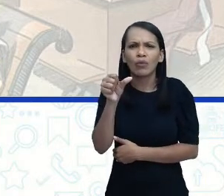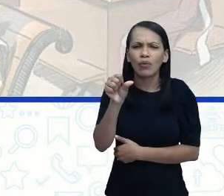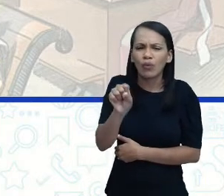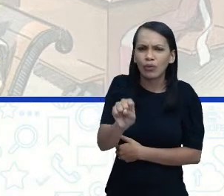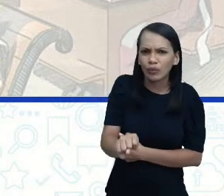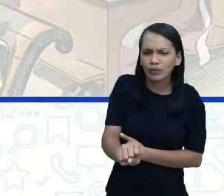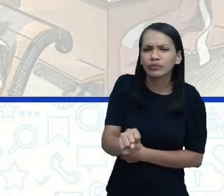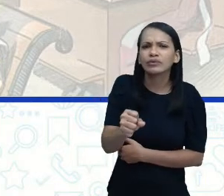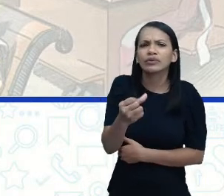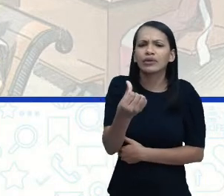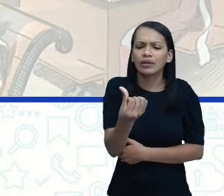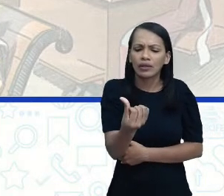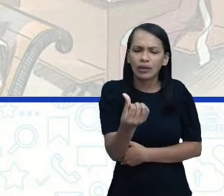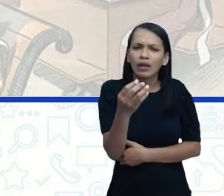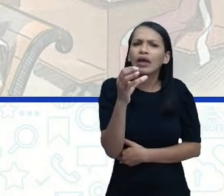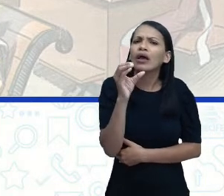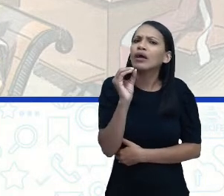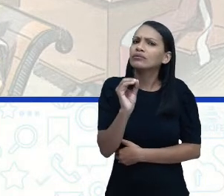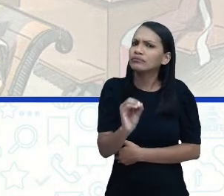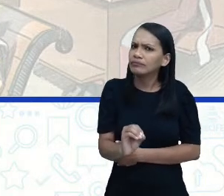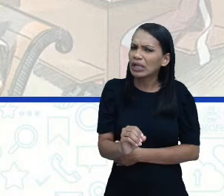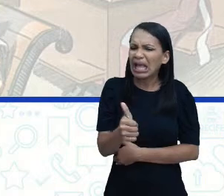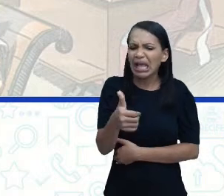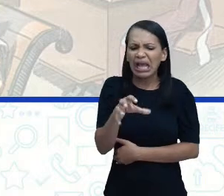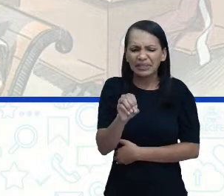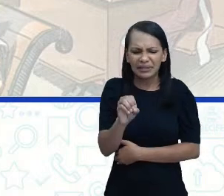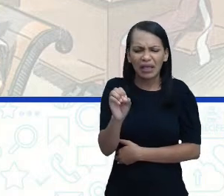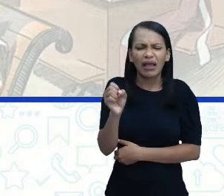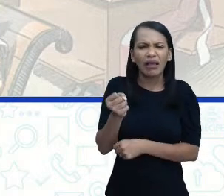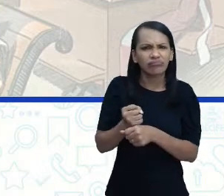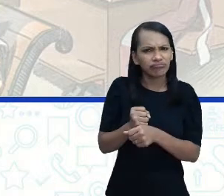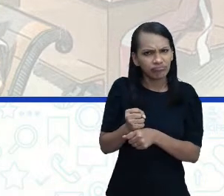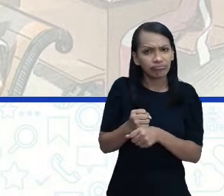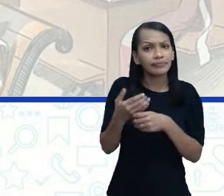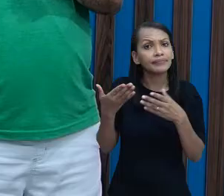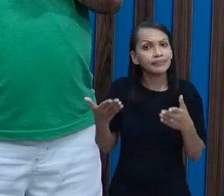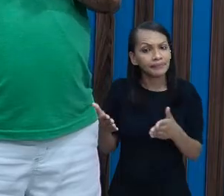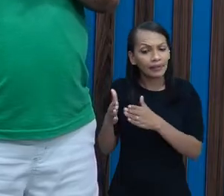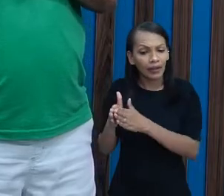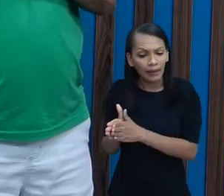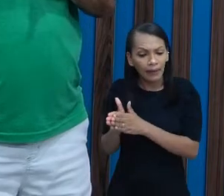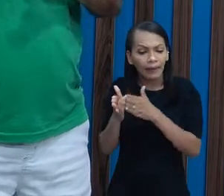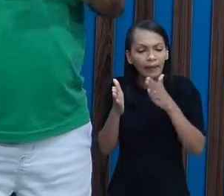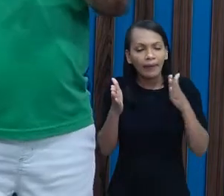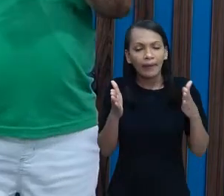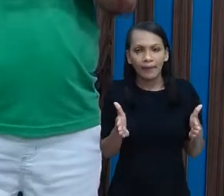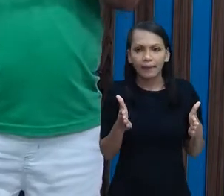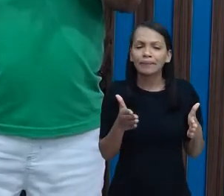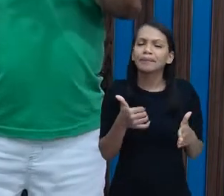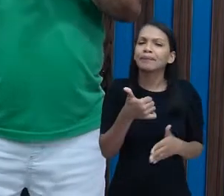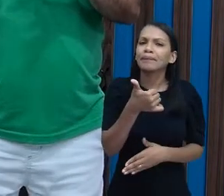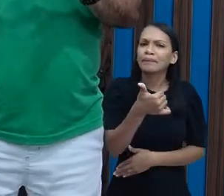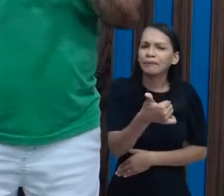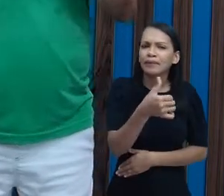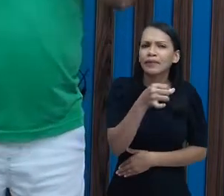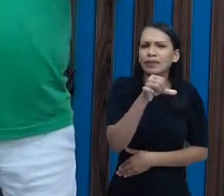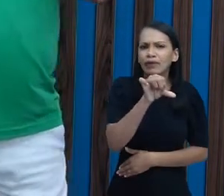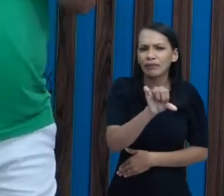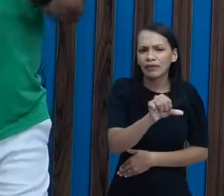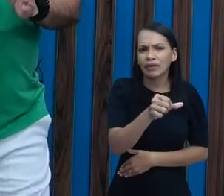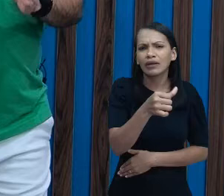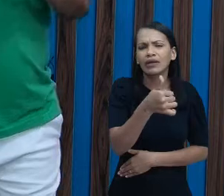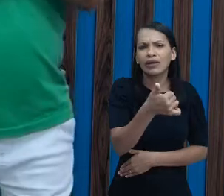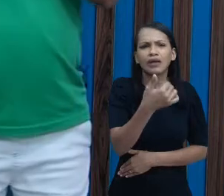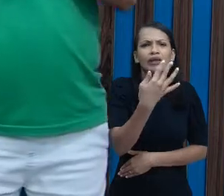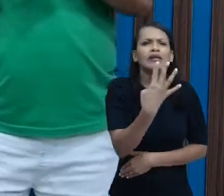1860, mais ou menos 100 primeiros anos, né? E a segunda fase vai daí até mais ou menos 1914, que é